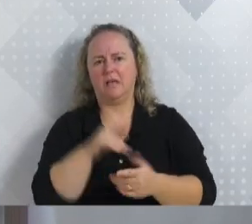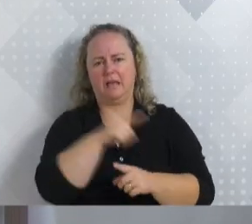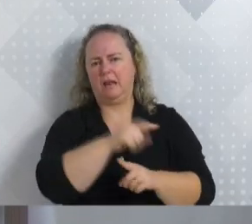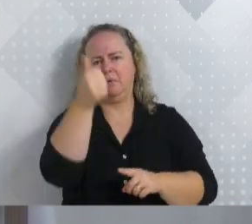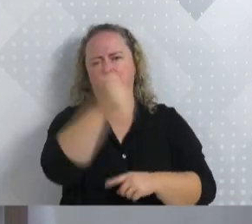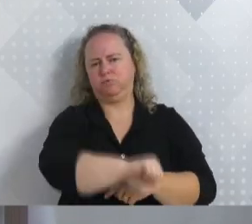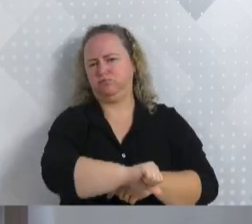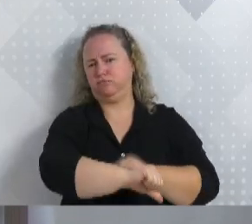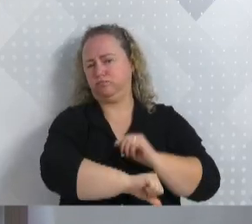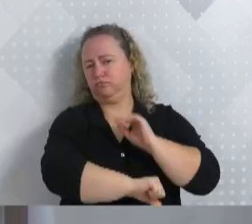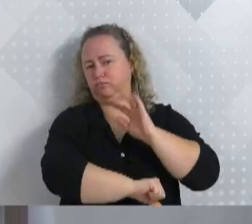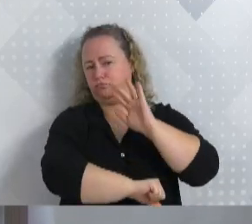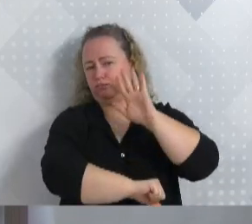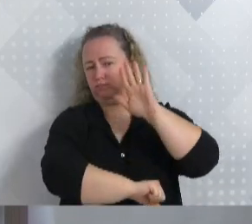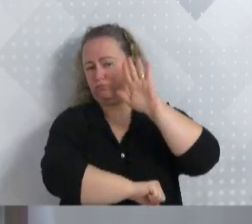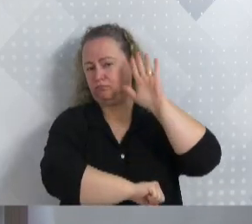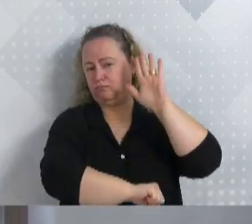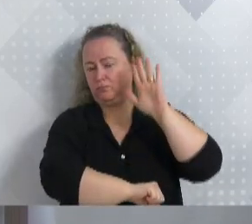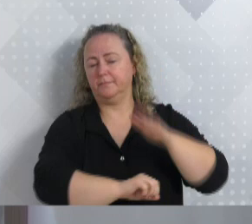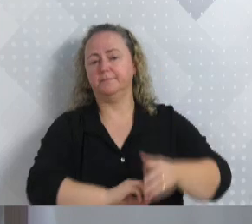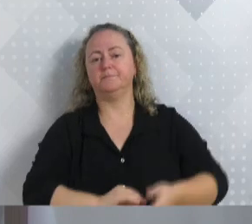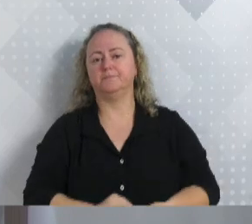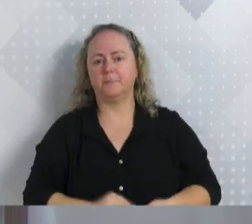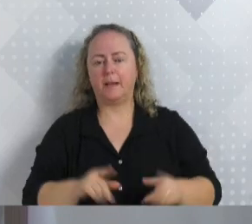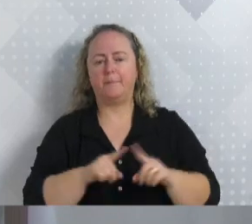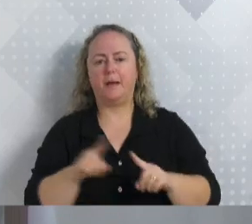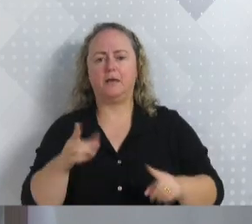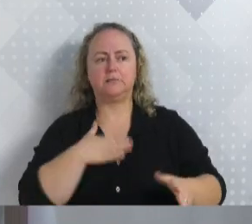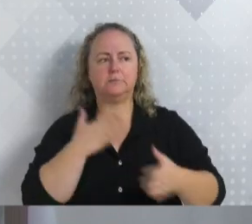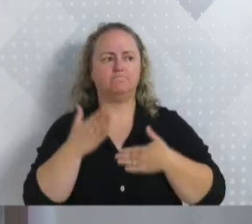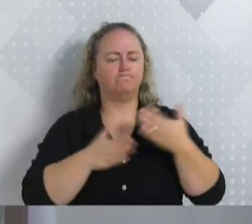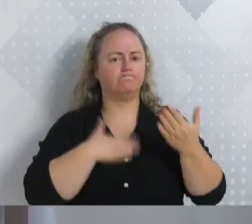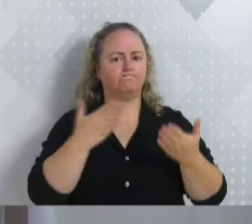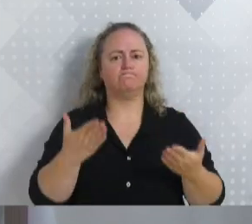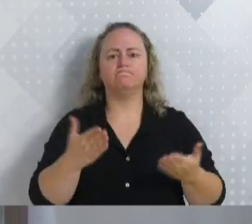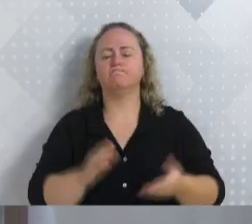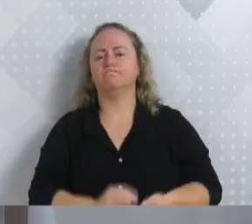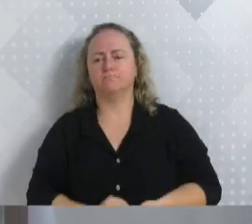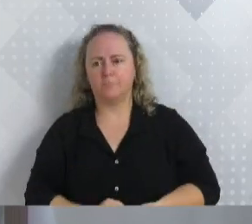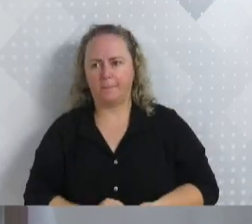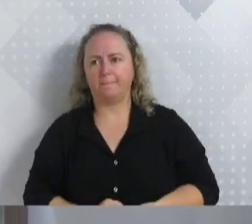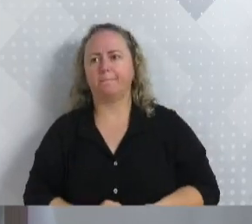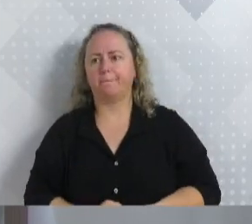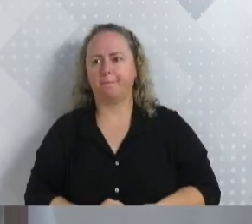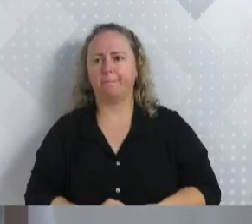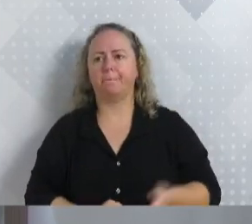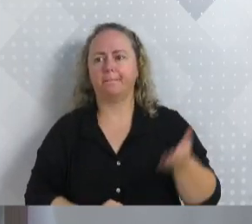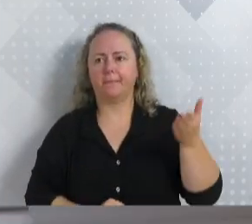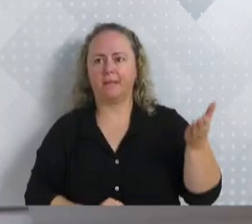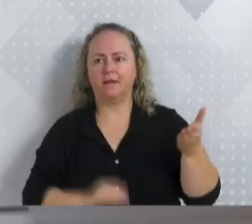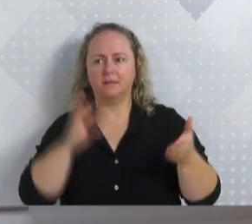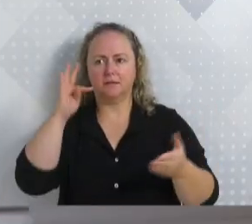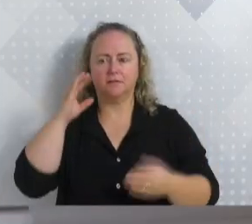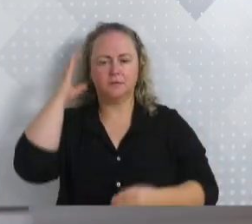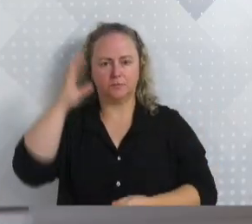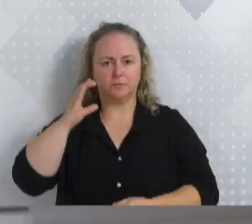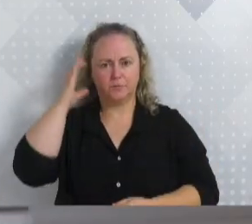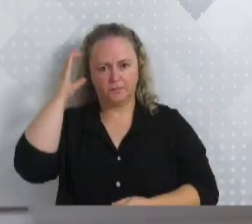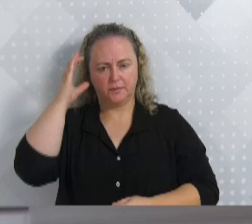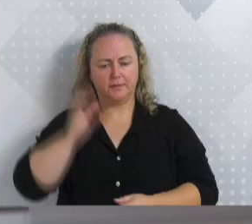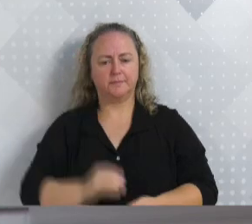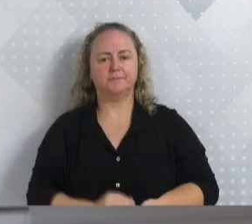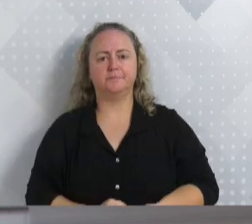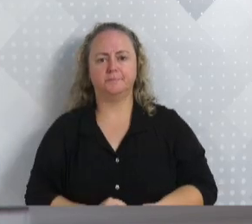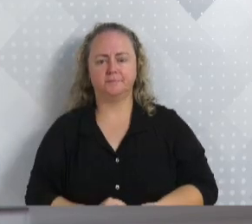pior. Então, assim, é assustador. É assustador, a gente não pode falar mais. Concedo a parte do vereador Tuca. Com autorização